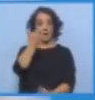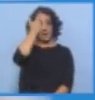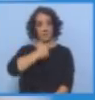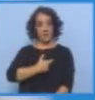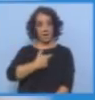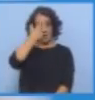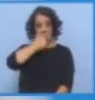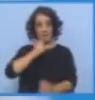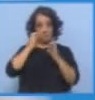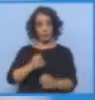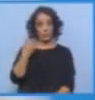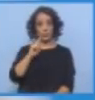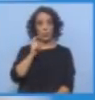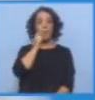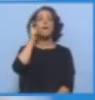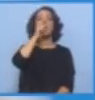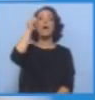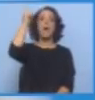mim, mas àquele que me enviou.